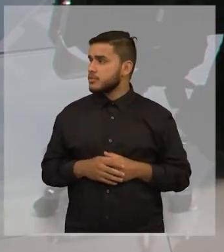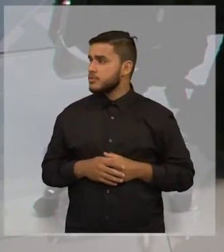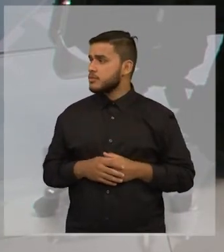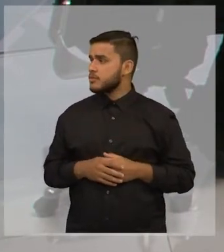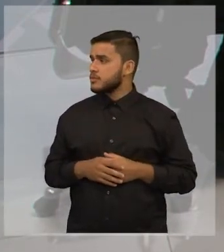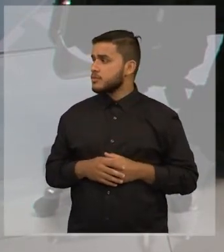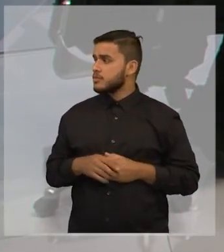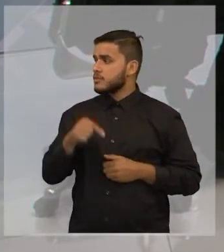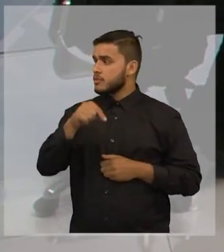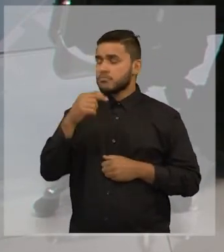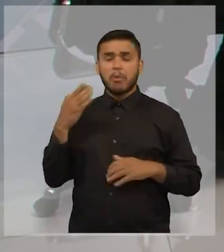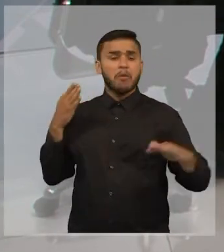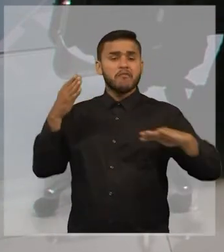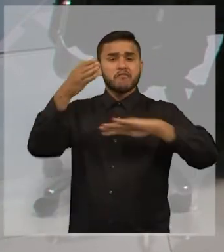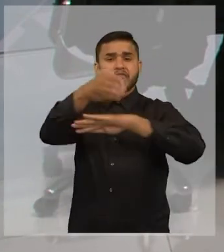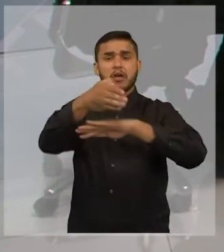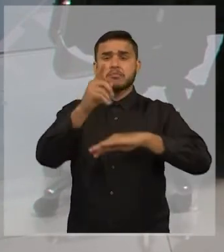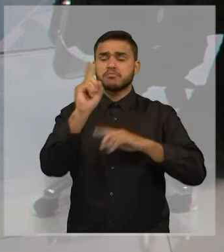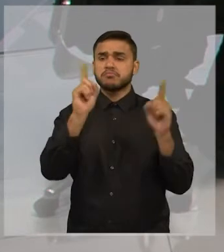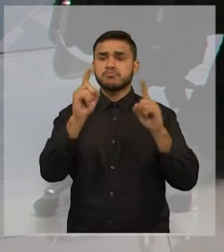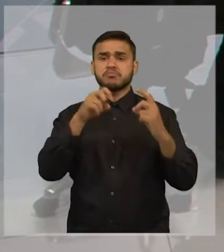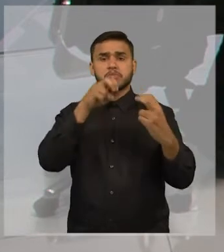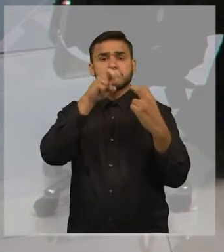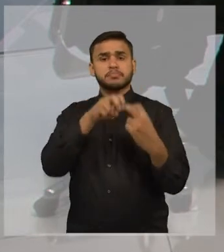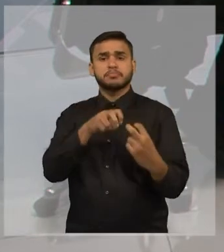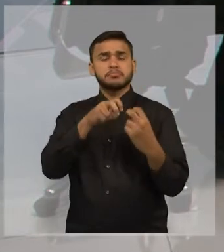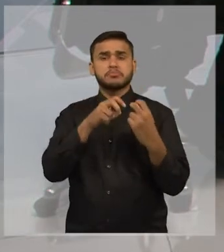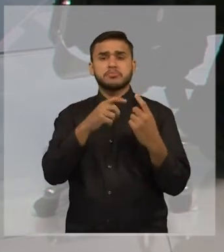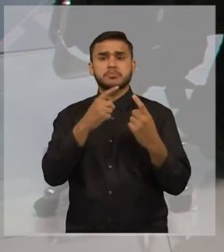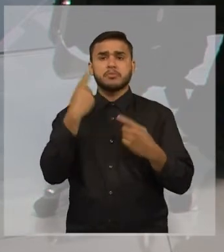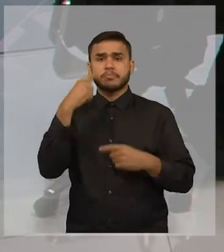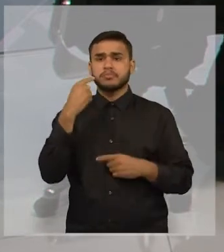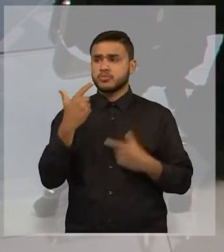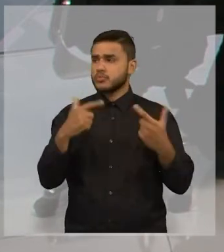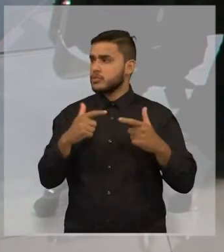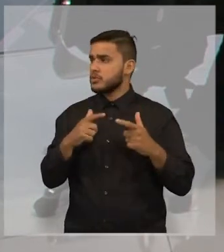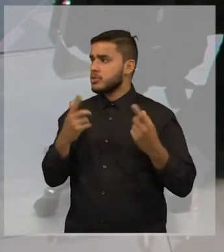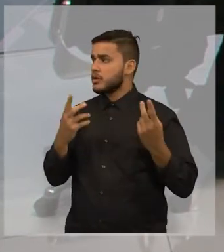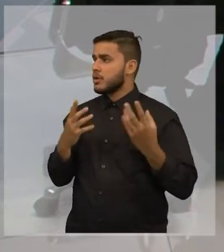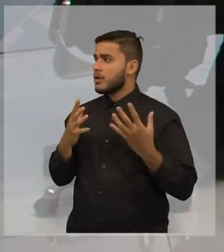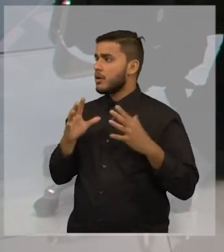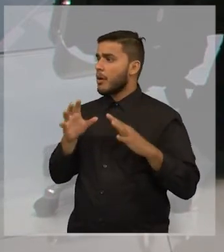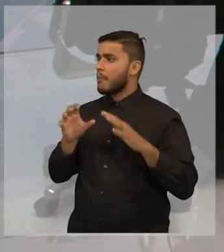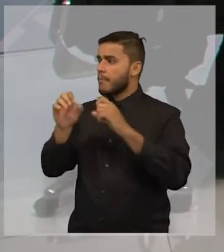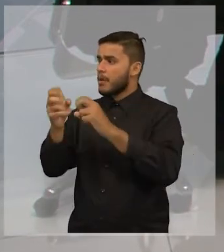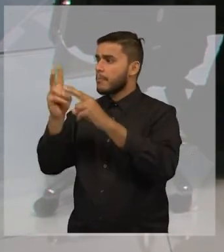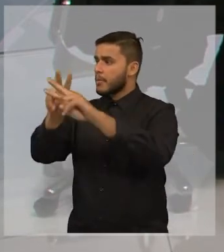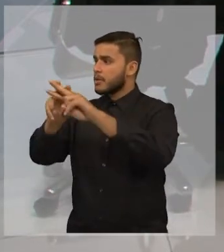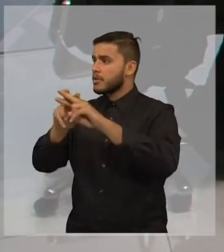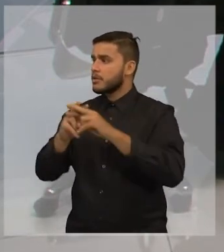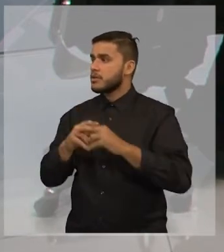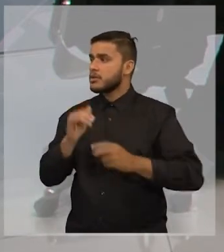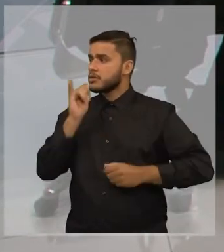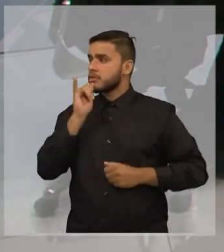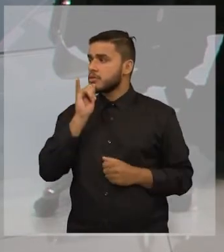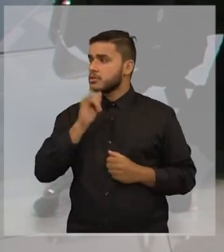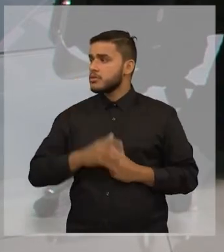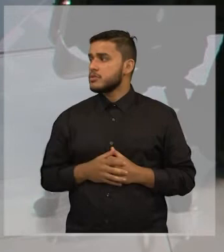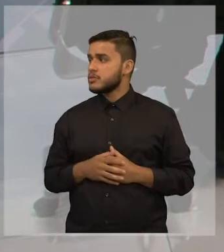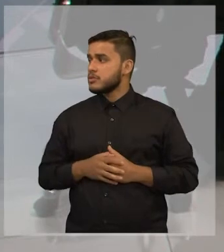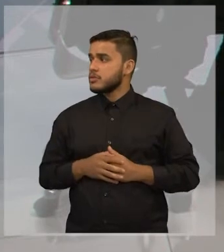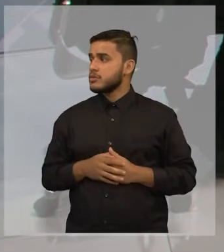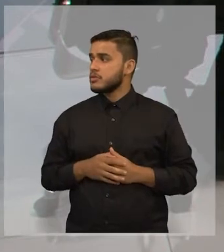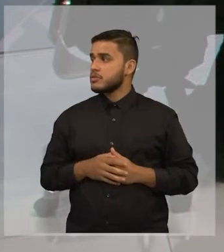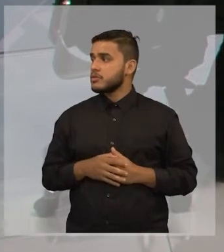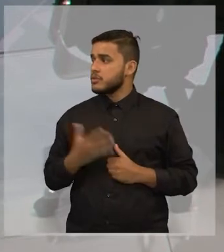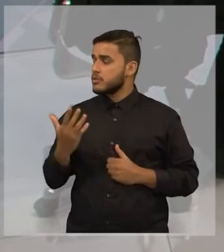inacreditável. Quer dizer, um cara faz simplesmente não se apresenta, aí não tem condução coercitiva, ele não